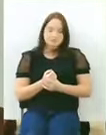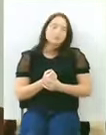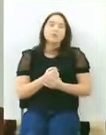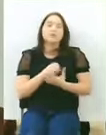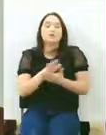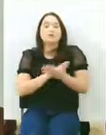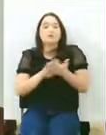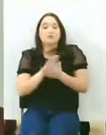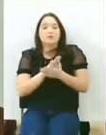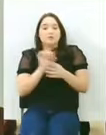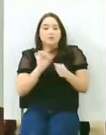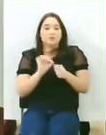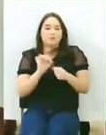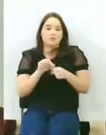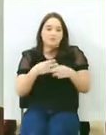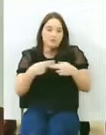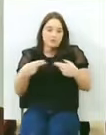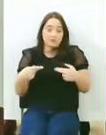sem realizar nada.